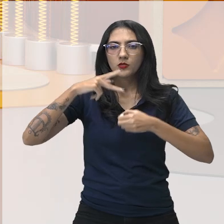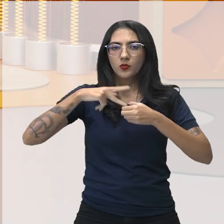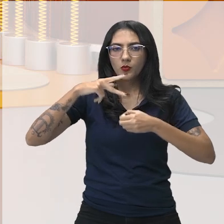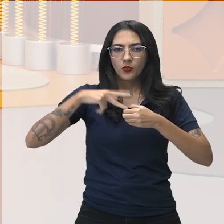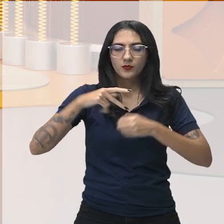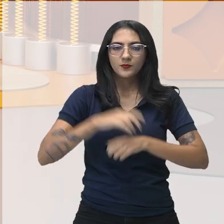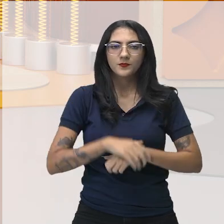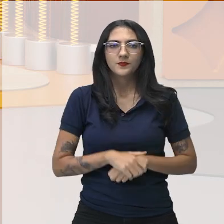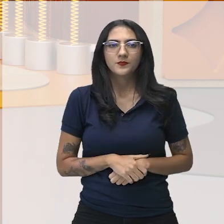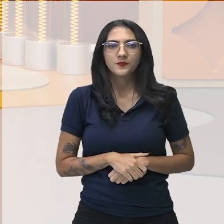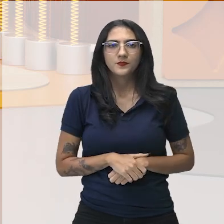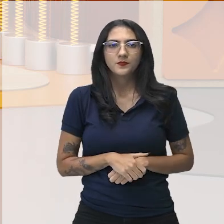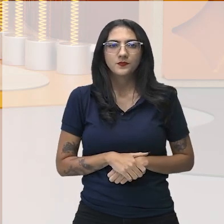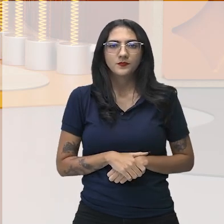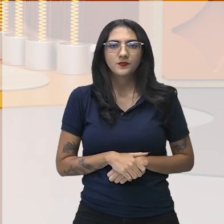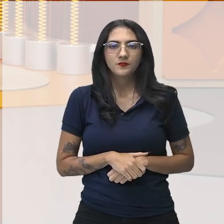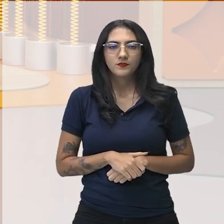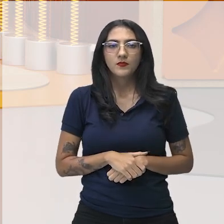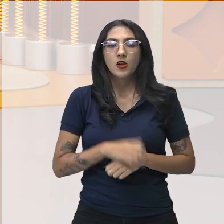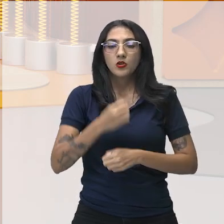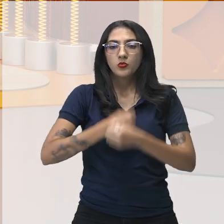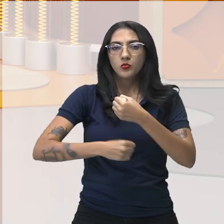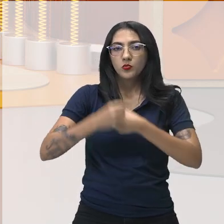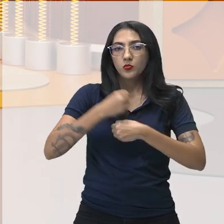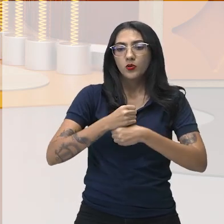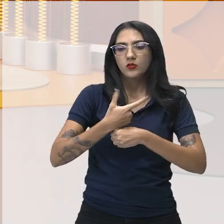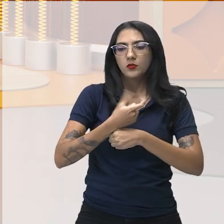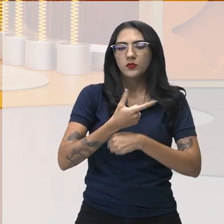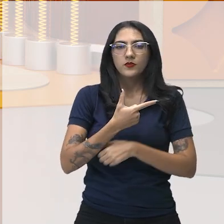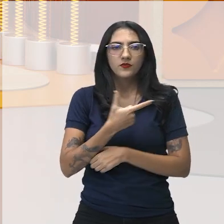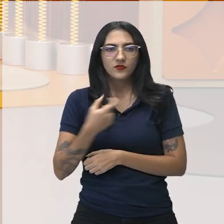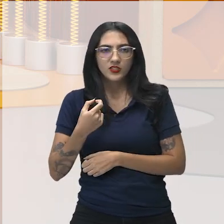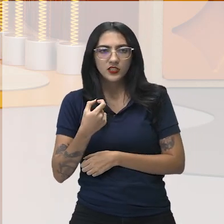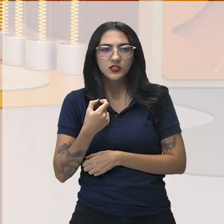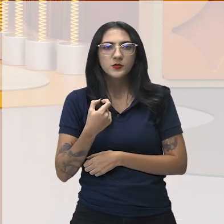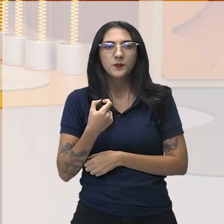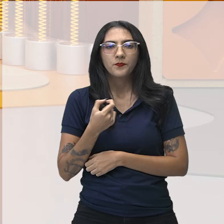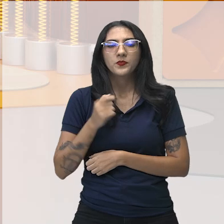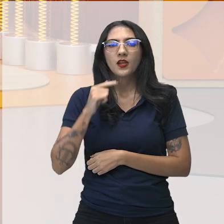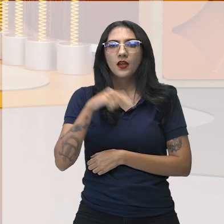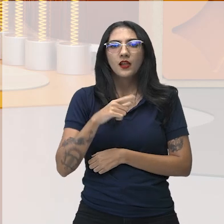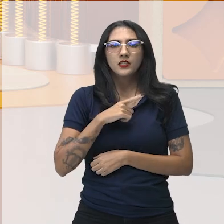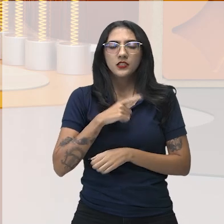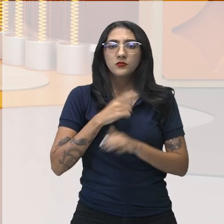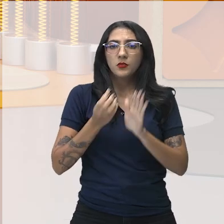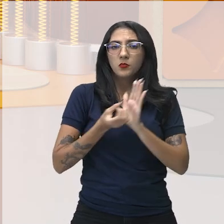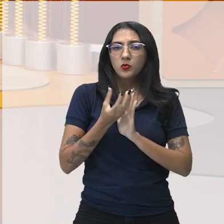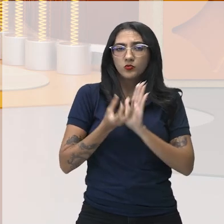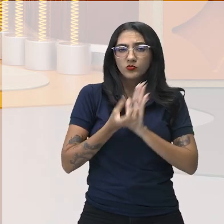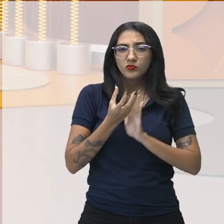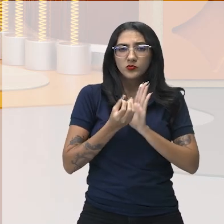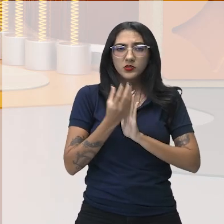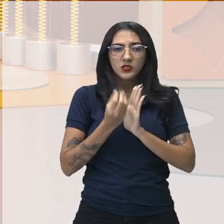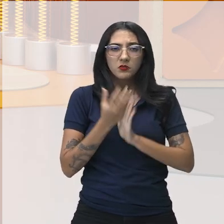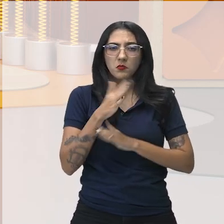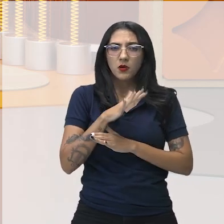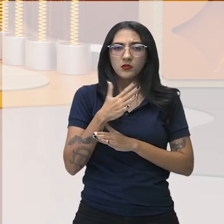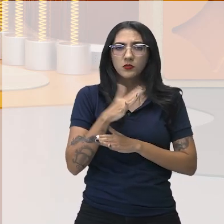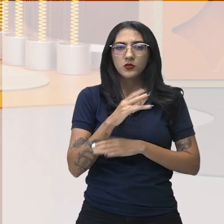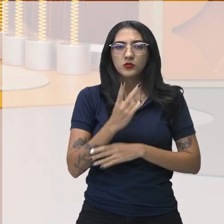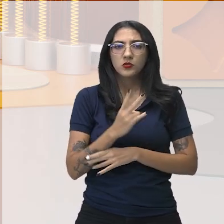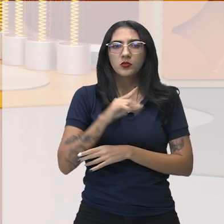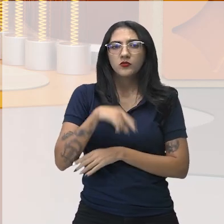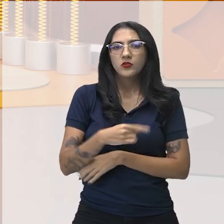Petrobras. Acompanhe aqui comigo. Em 2020, um pouco mais, a Petrobras conseguiu extrair um pouco mais de